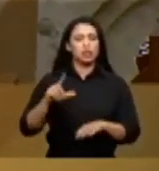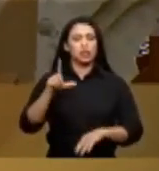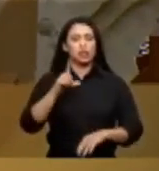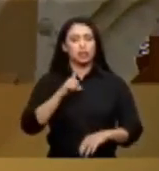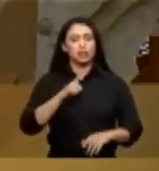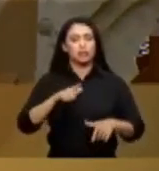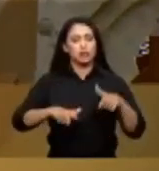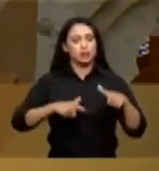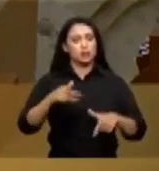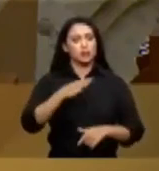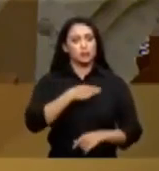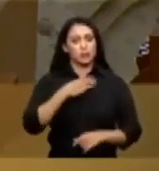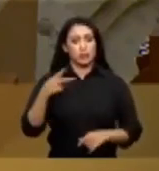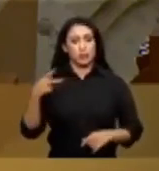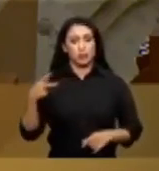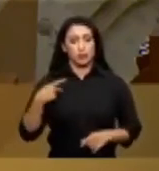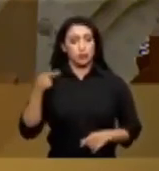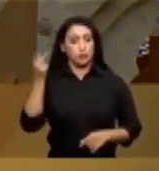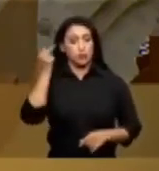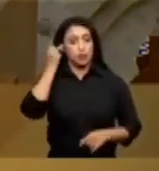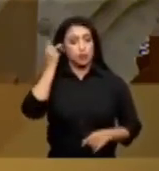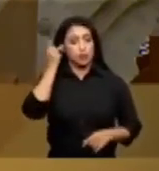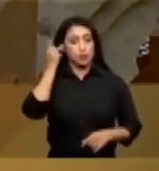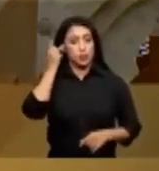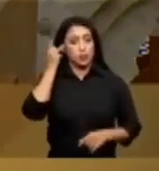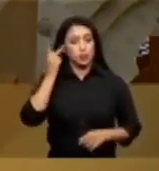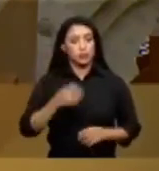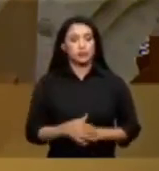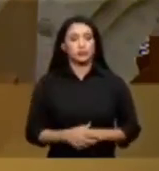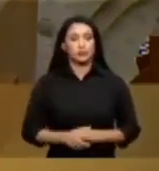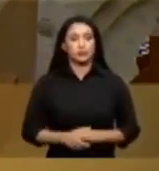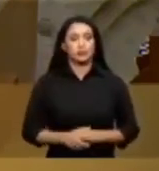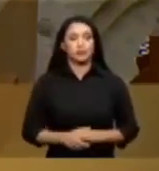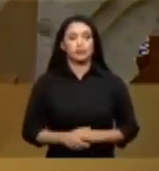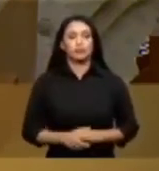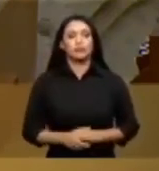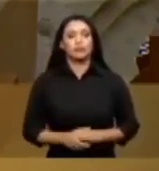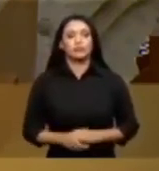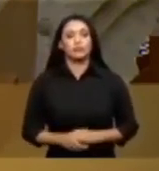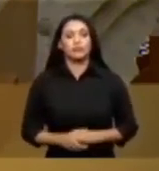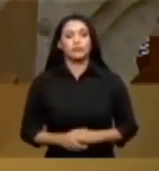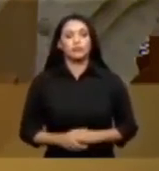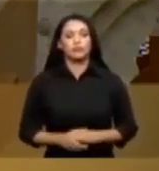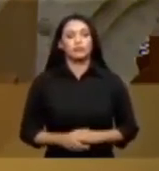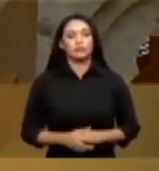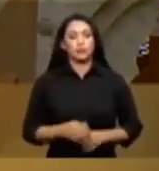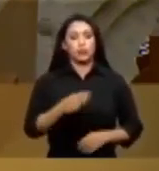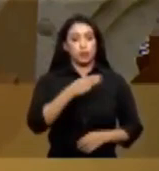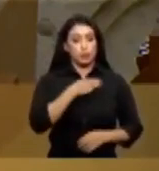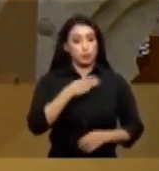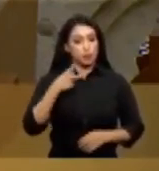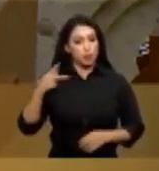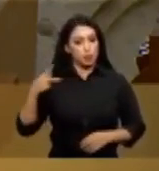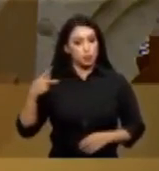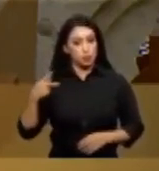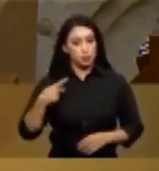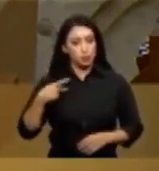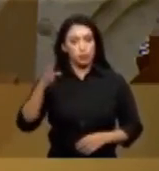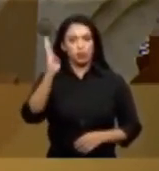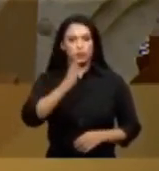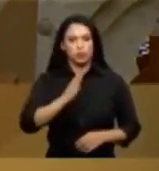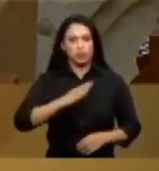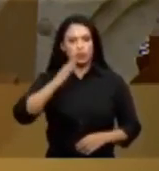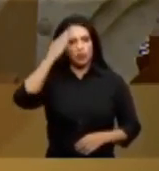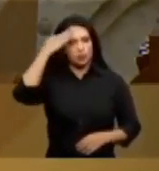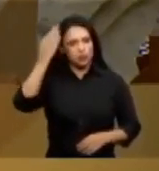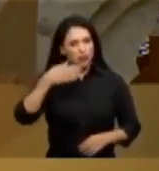Ministério Público Paulista. A Vossa Excelência, o Ministério Público Brasileiro, que tem a